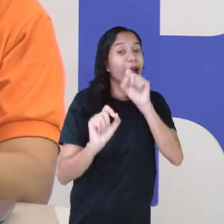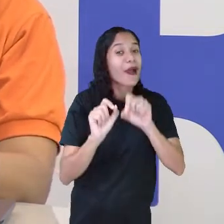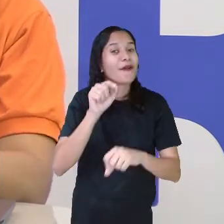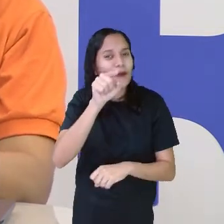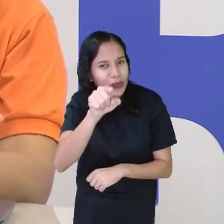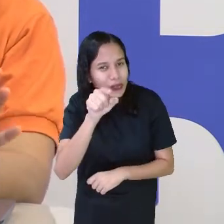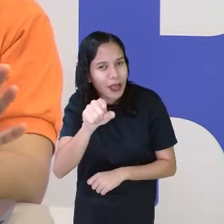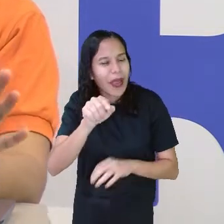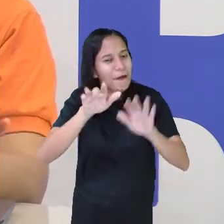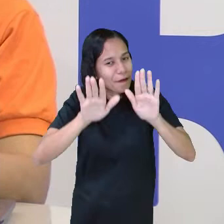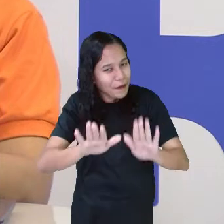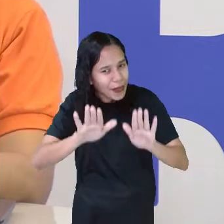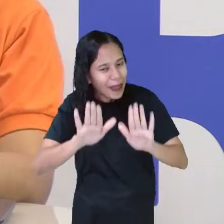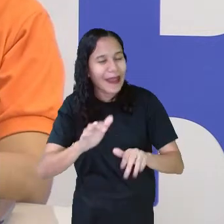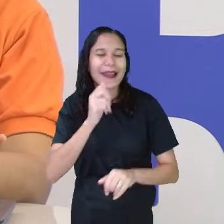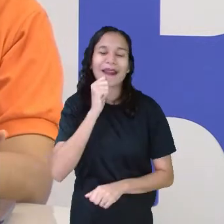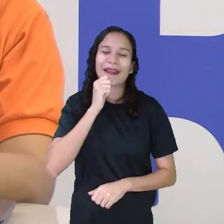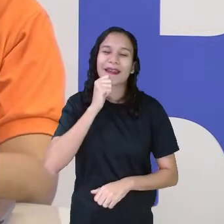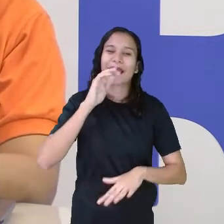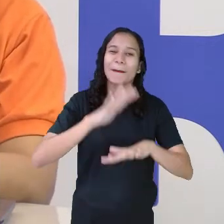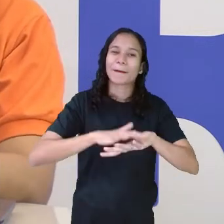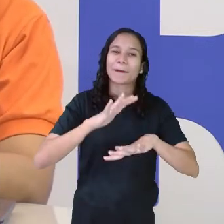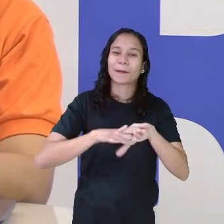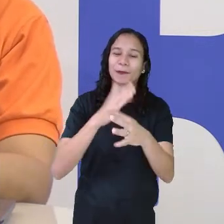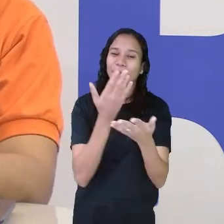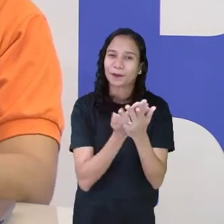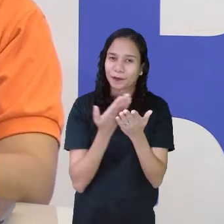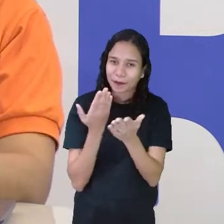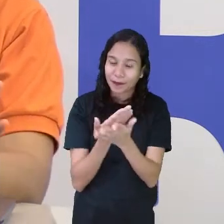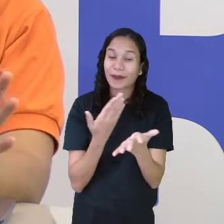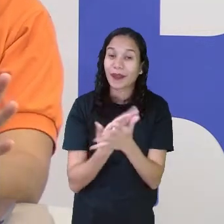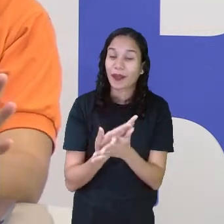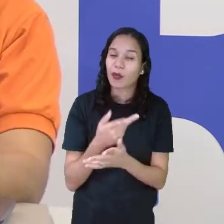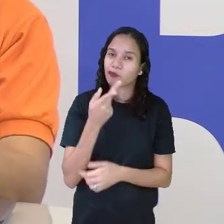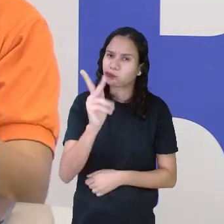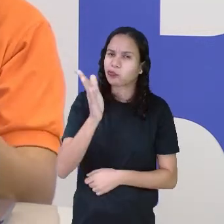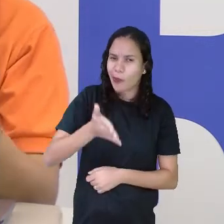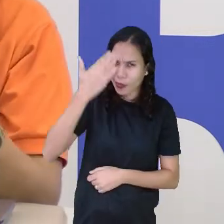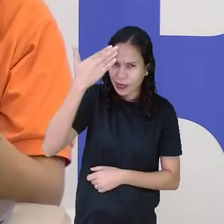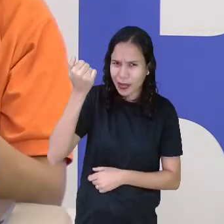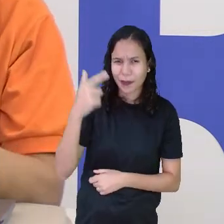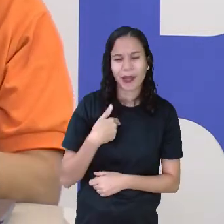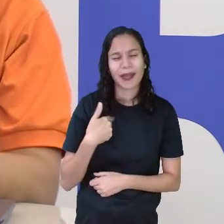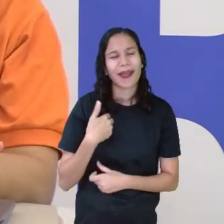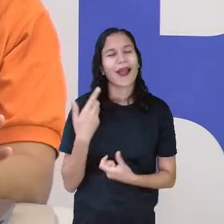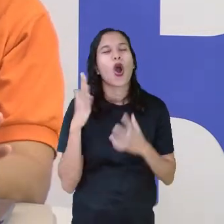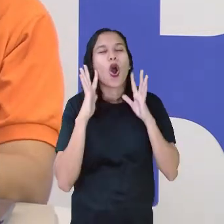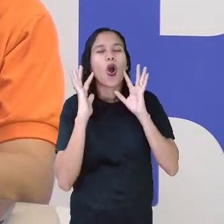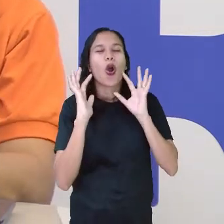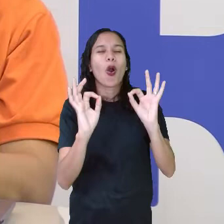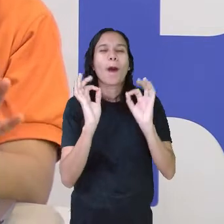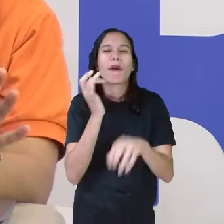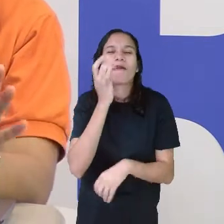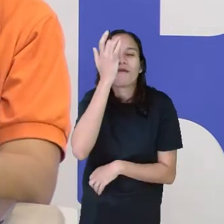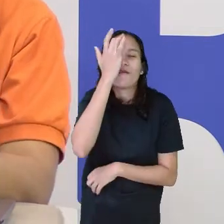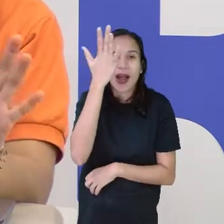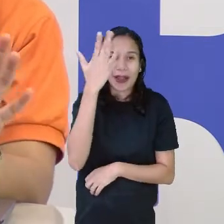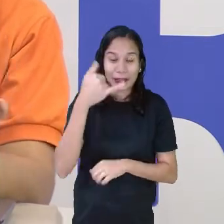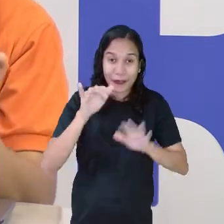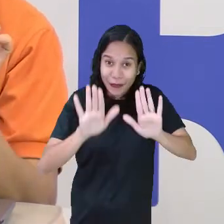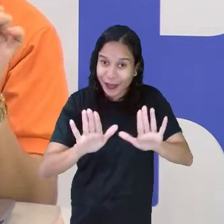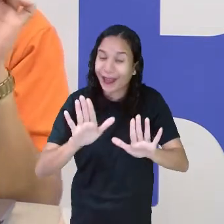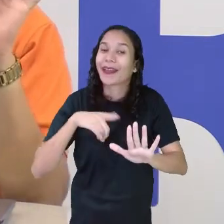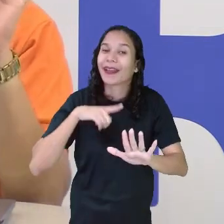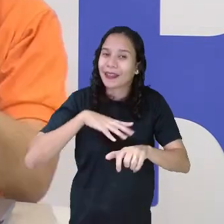para não saírem daí. Vamos começar uma aula de matemática. Como vocês sabem, um docinho muito fácil. Fica aí que já